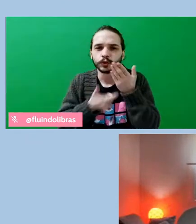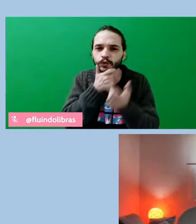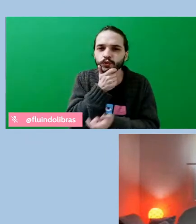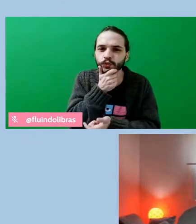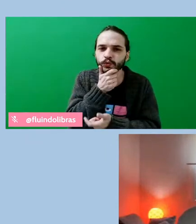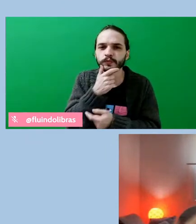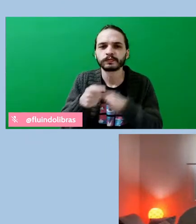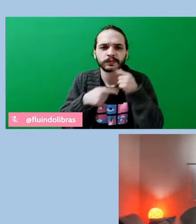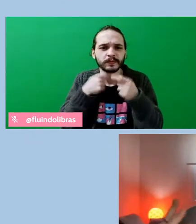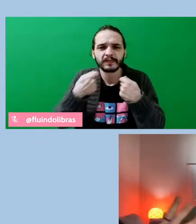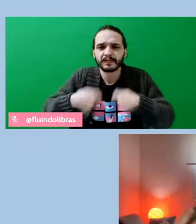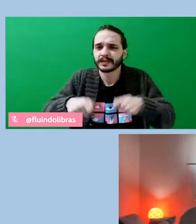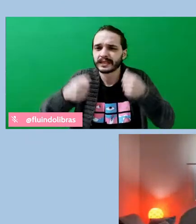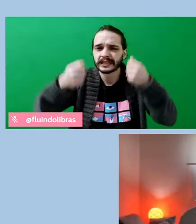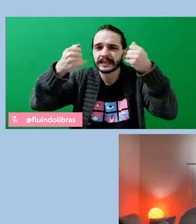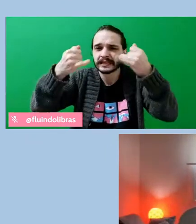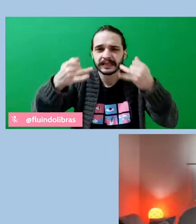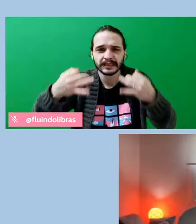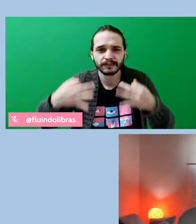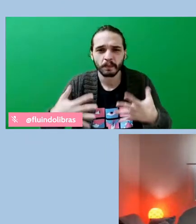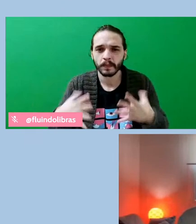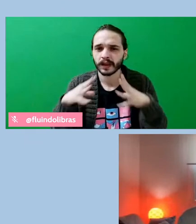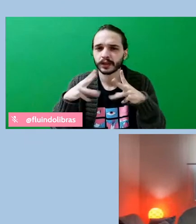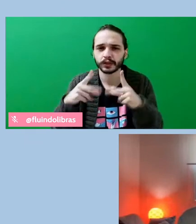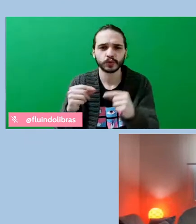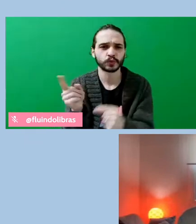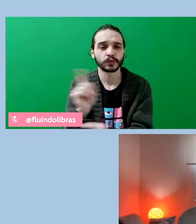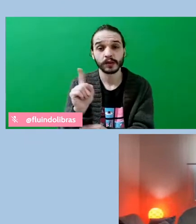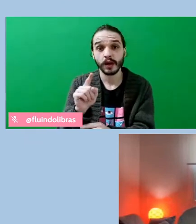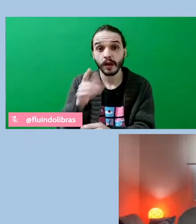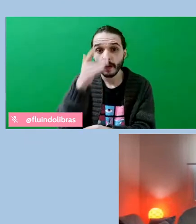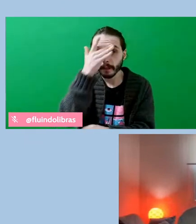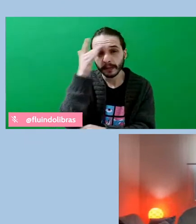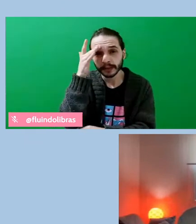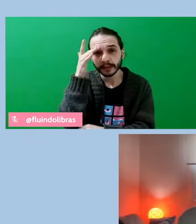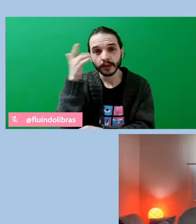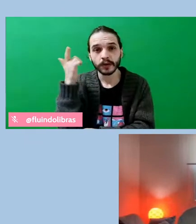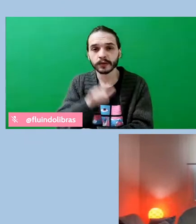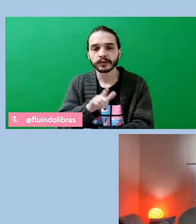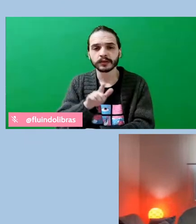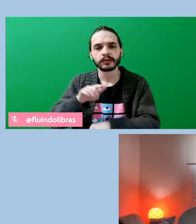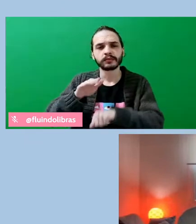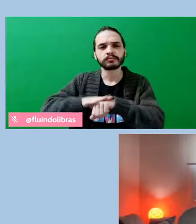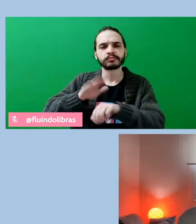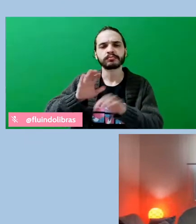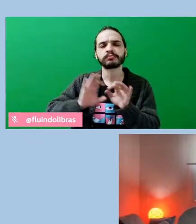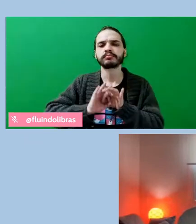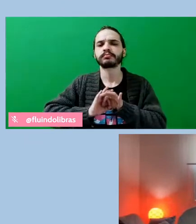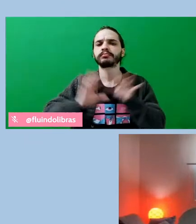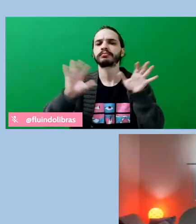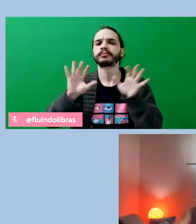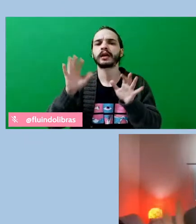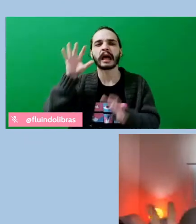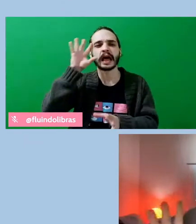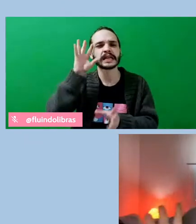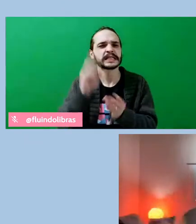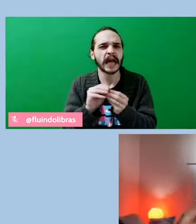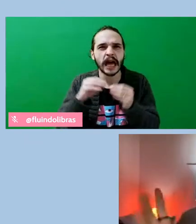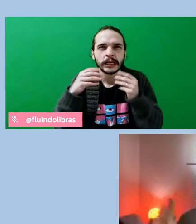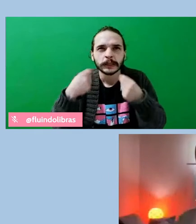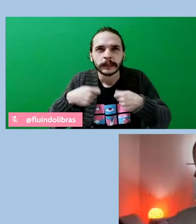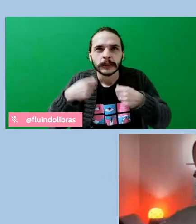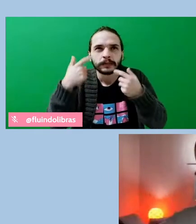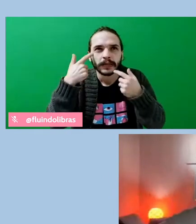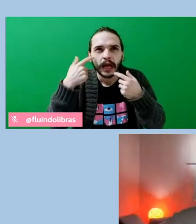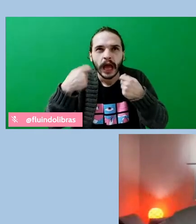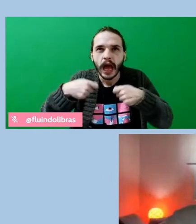explicar tudo. Eu acho que quanto mais quem está assistindo consegue se libertar da vontade de entender tudo, quanto antes a gente faz